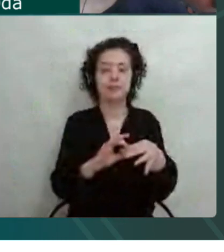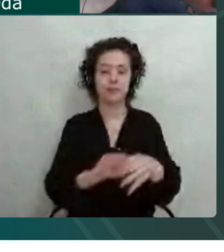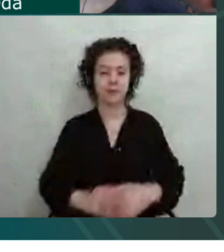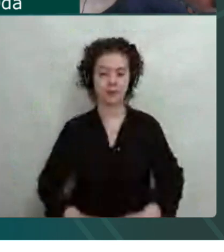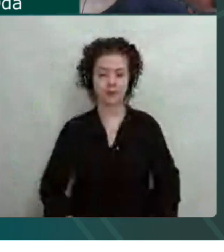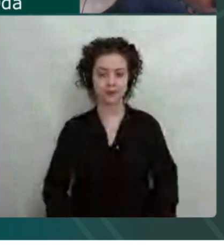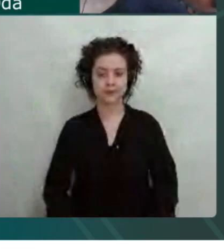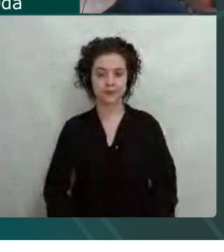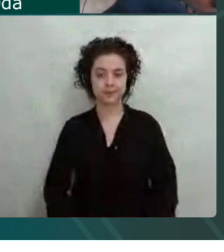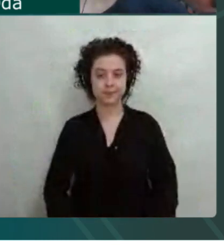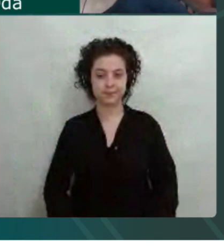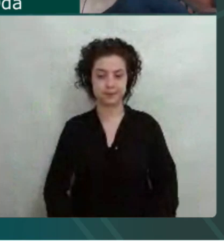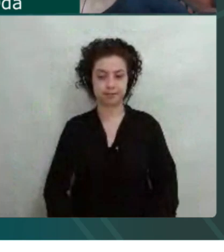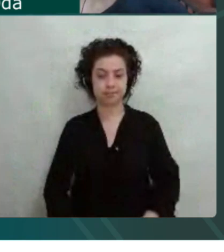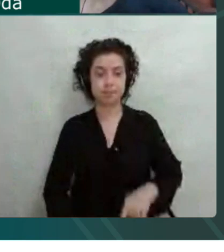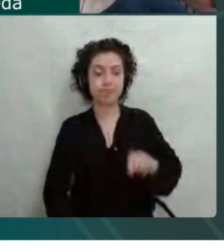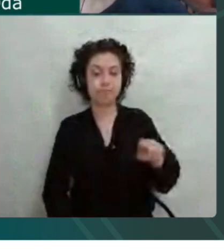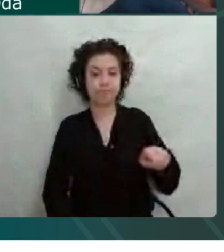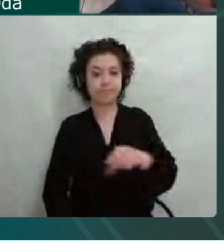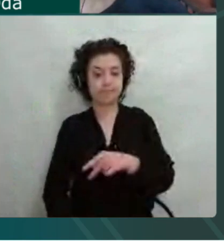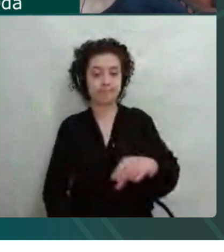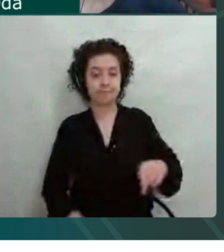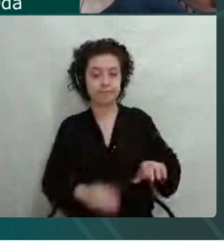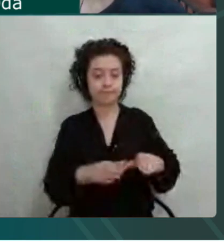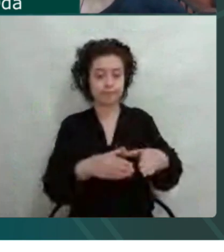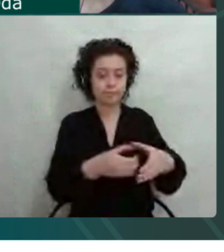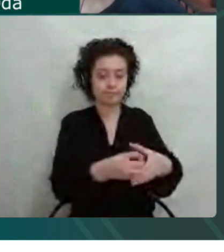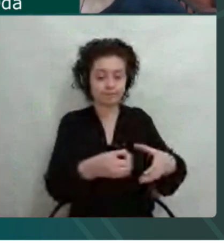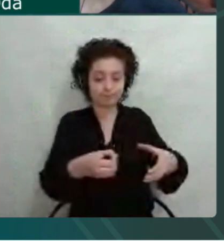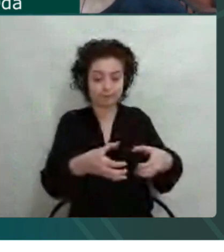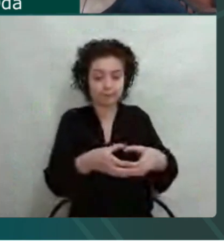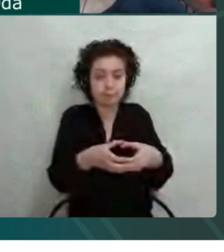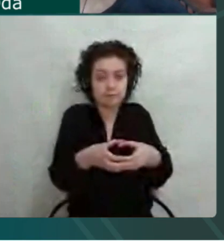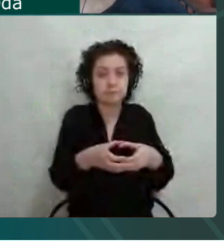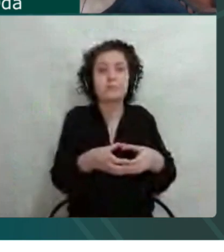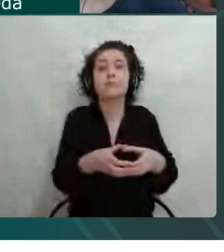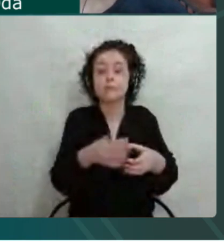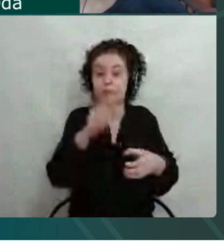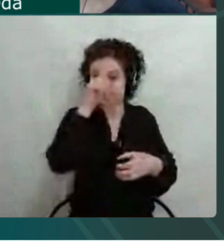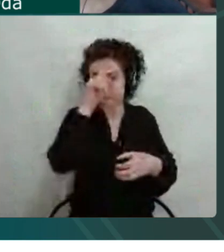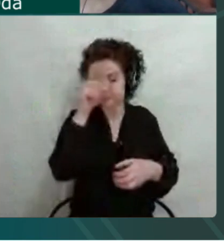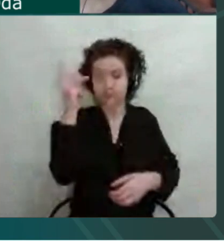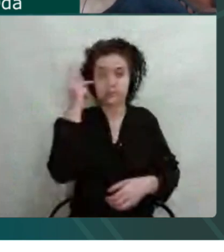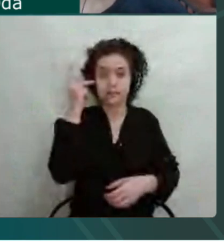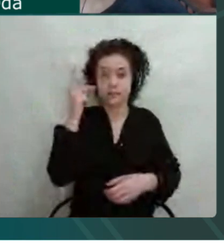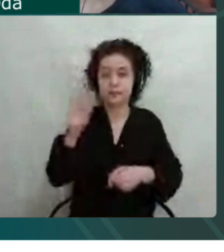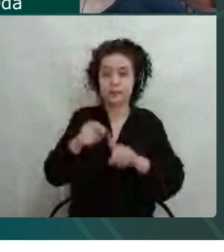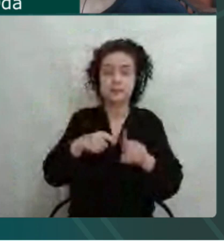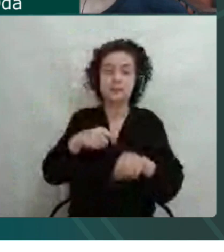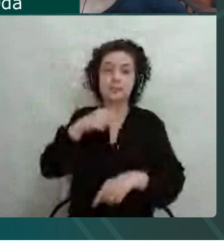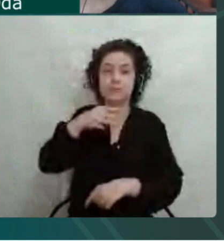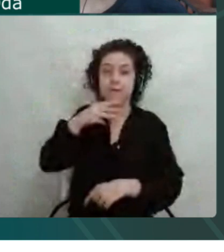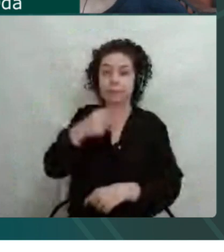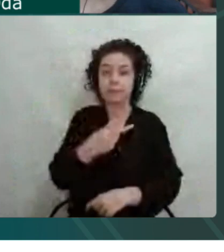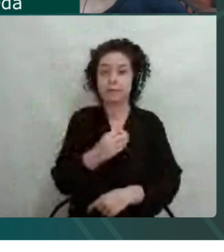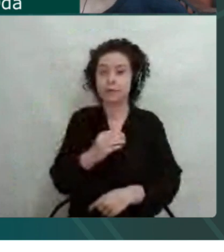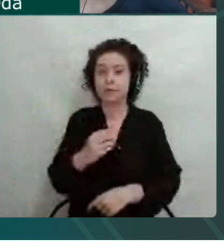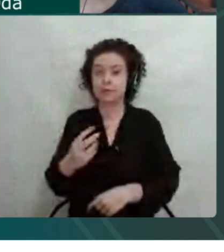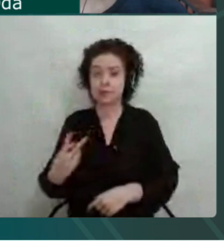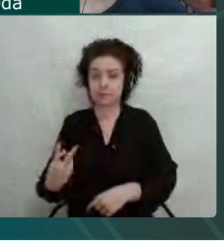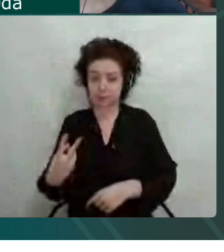Ele é presidente da Comissão de Infecção Hospitalar do Hospital São Paulo desde março de 2002 e efetivamente tem